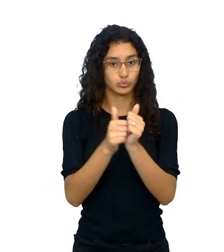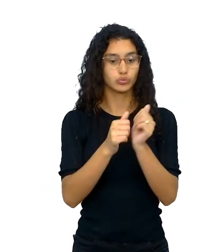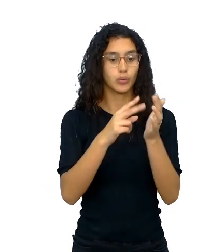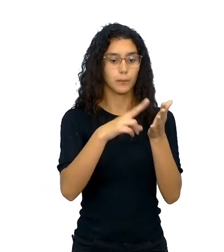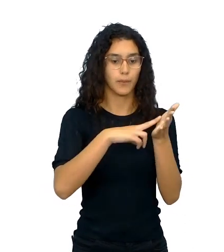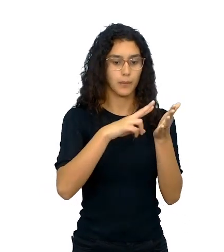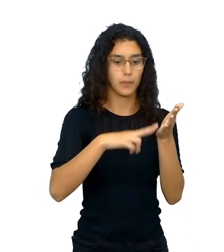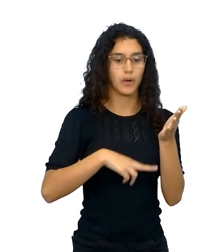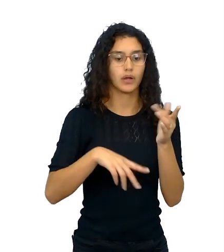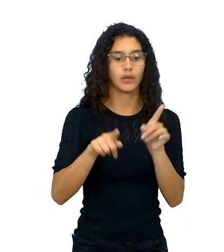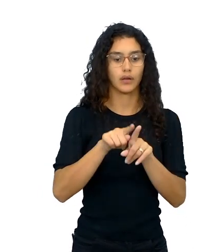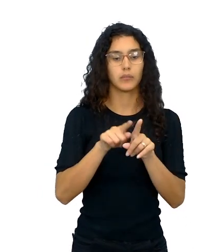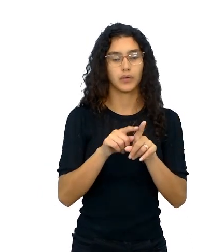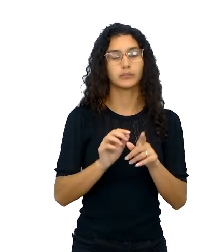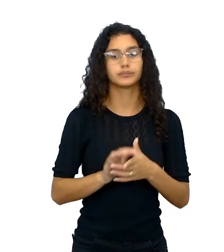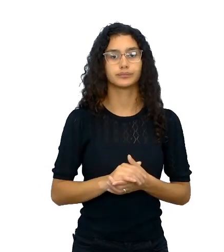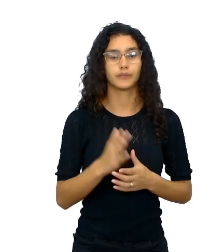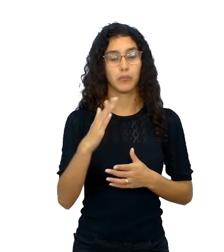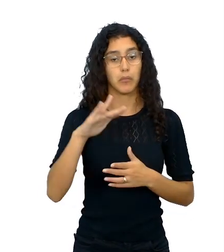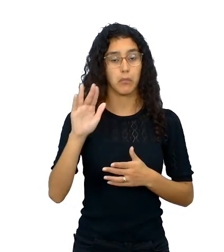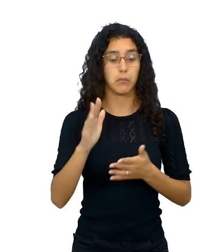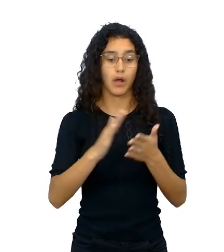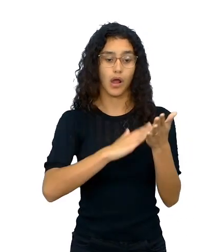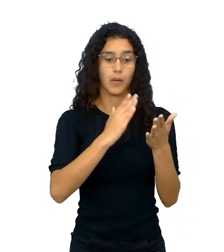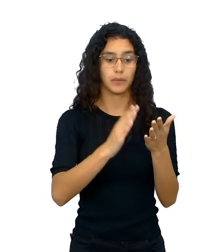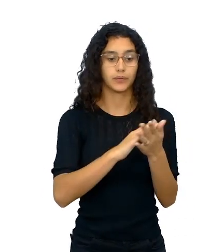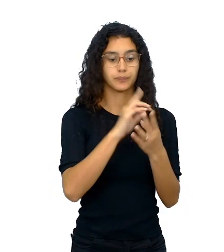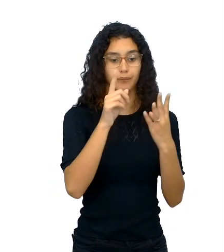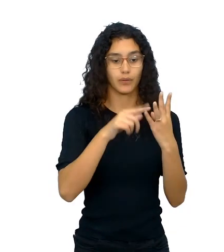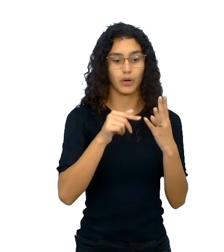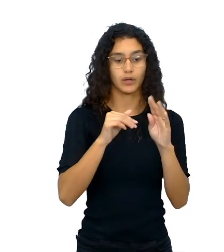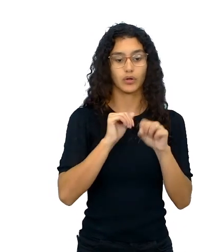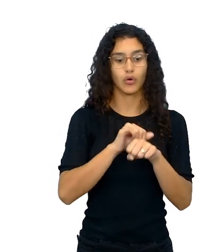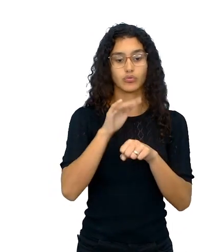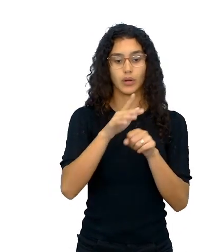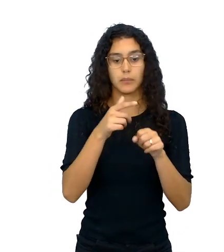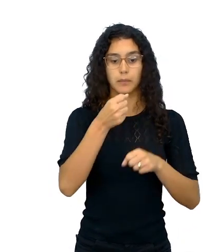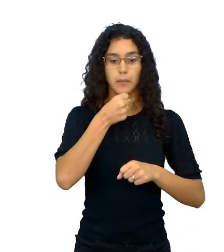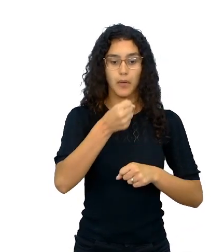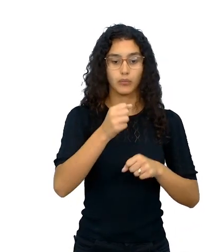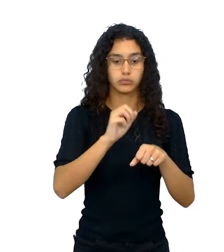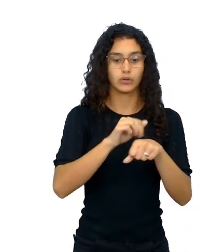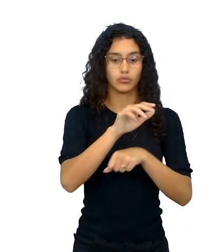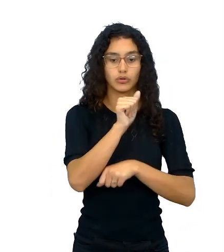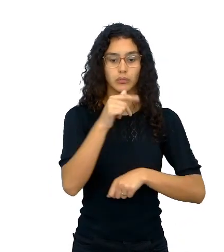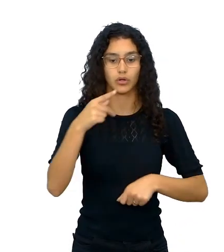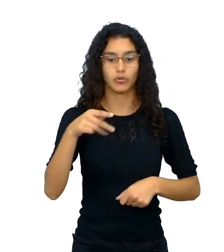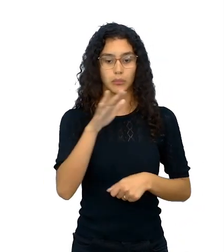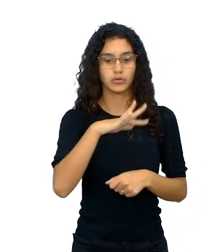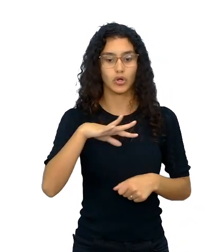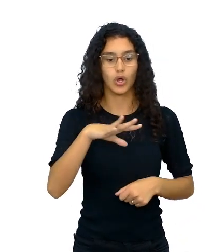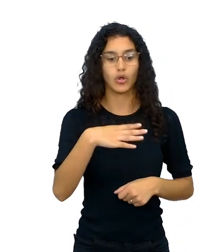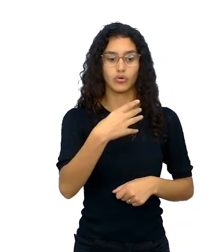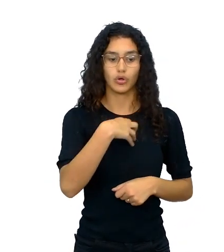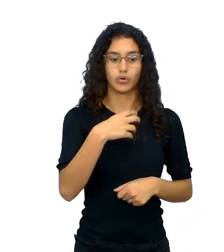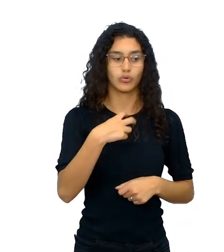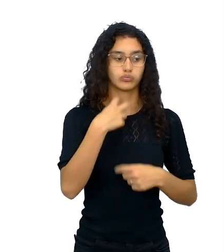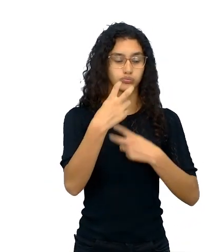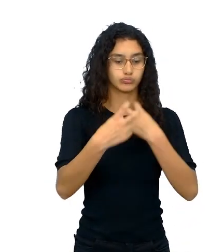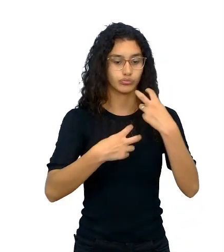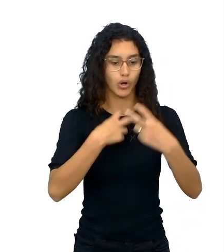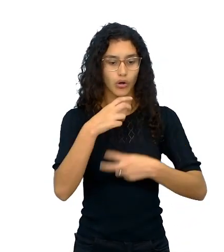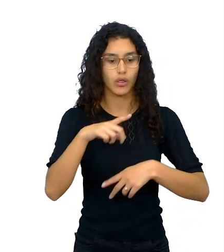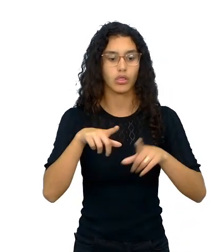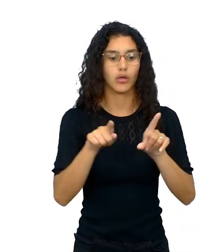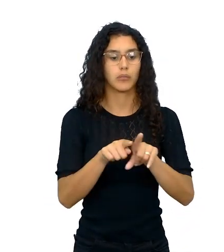lista, né, que também se voluntaria para um capítulo. Orientações para a gravação com sugestões de aplicativos, ambientação, ambientes,